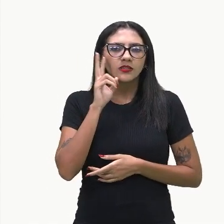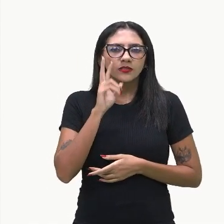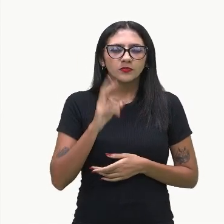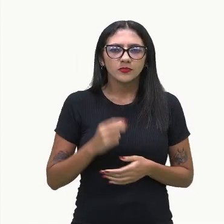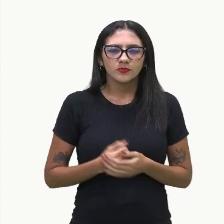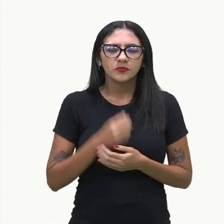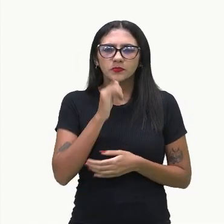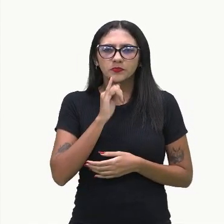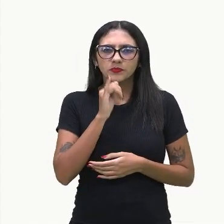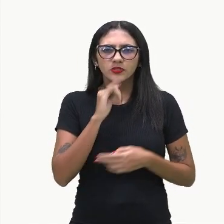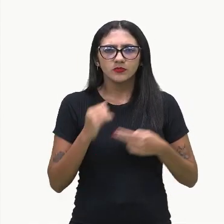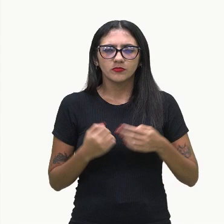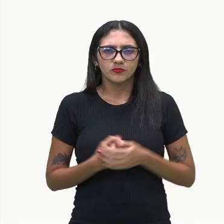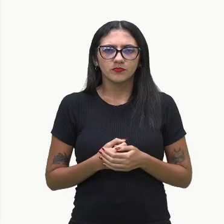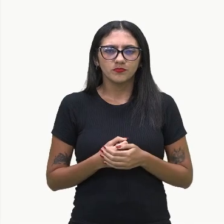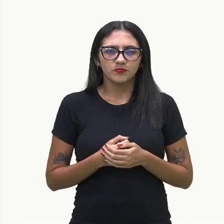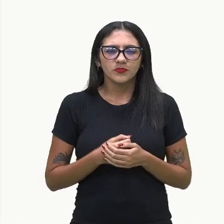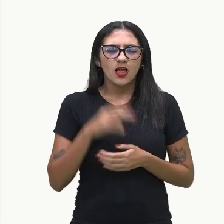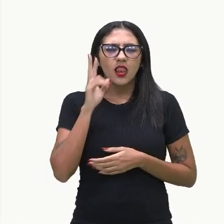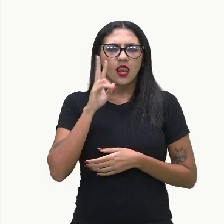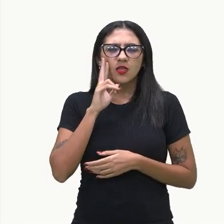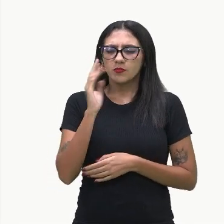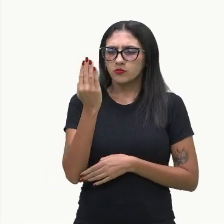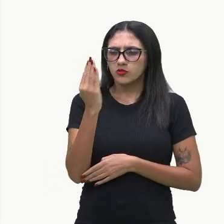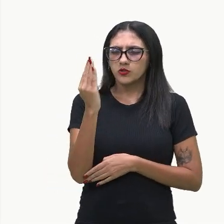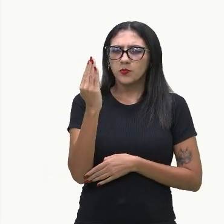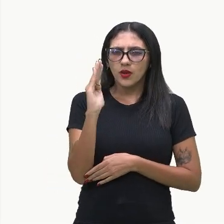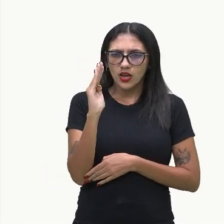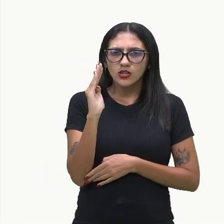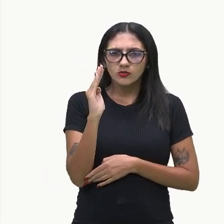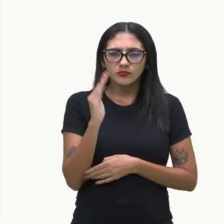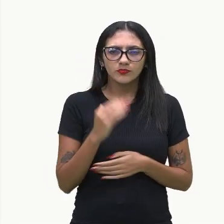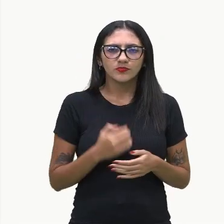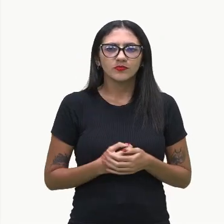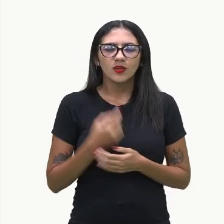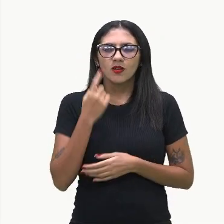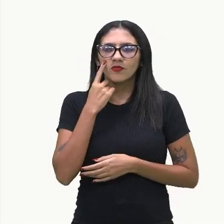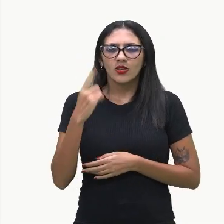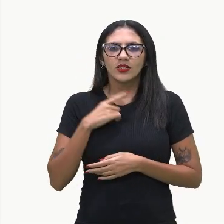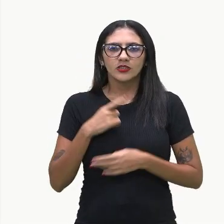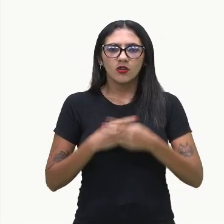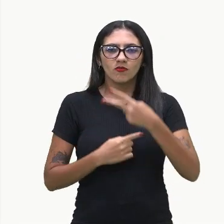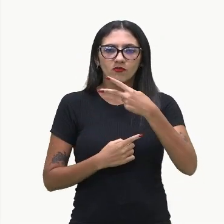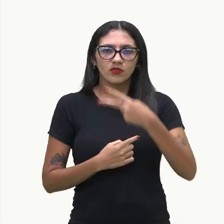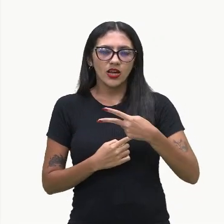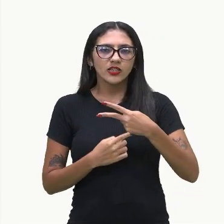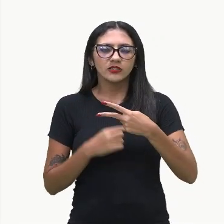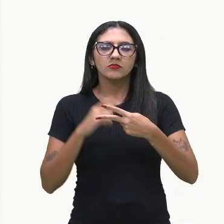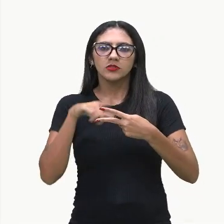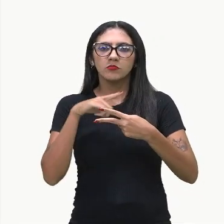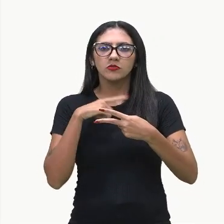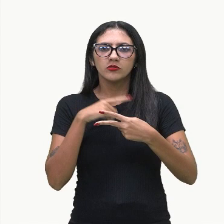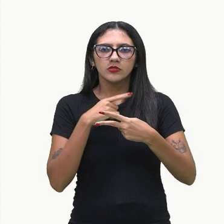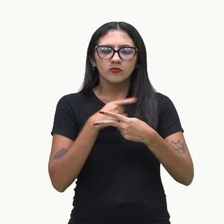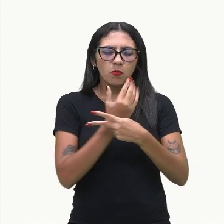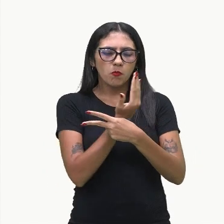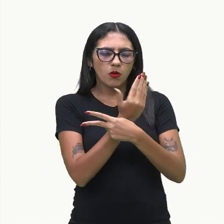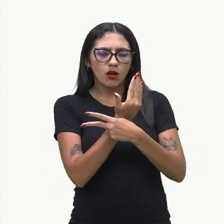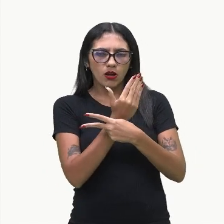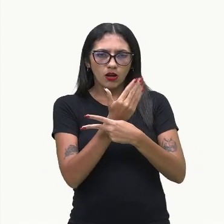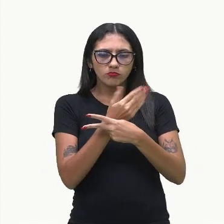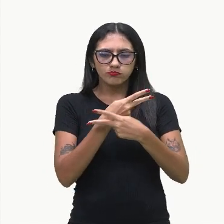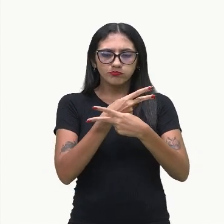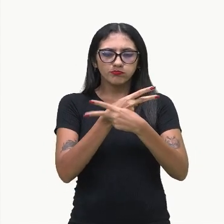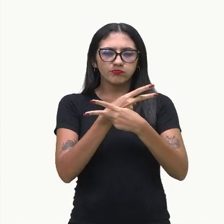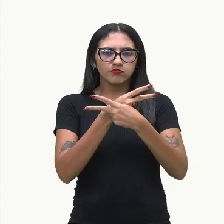aqui vai ser um espelho. O ângulo A vai se olhar no espelho e vai enxergar quem? A sua imagem. Quando nós